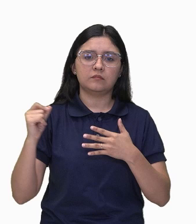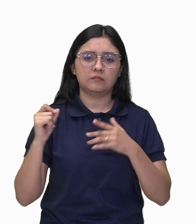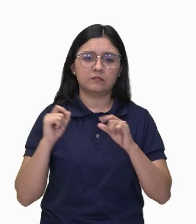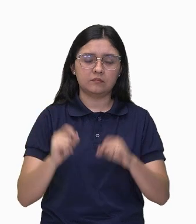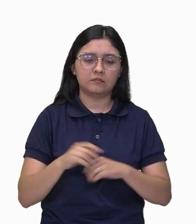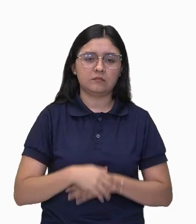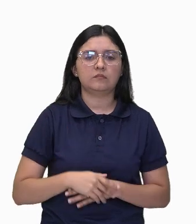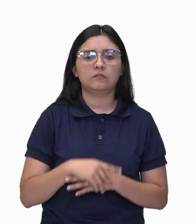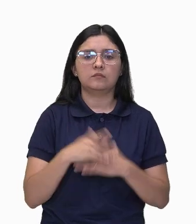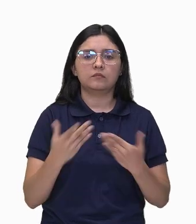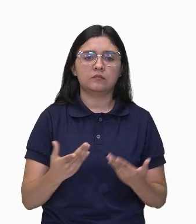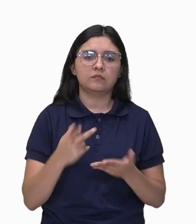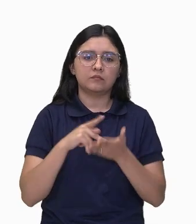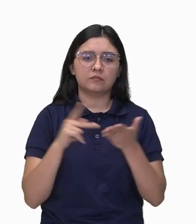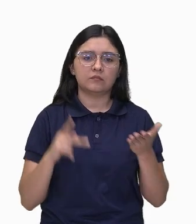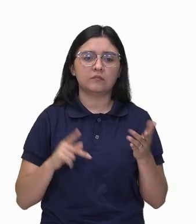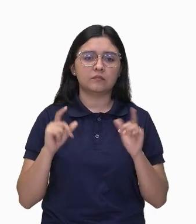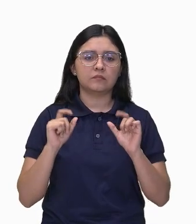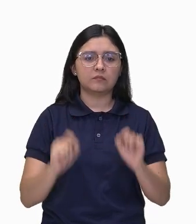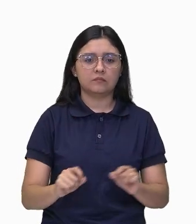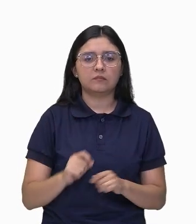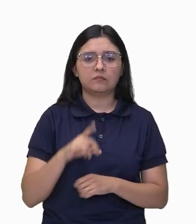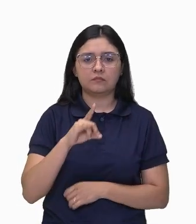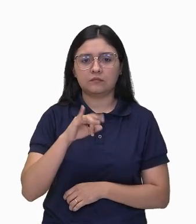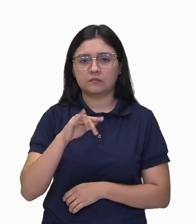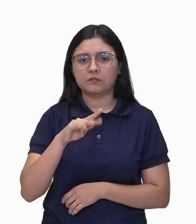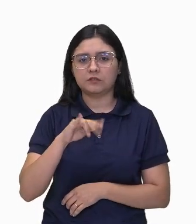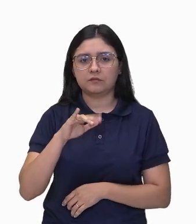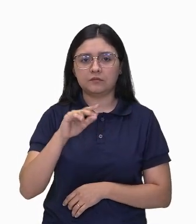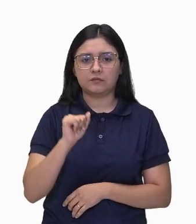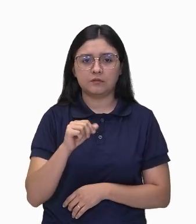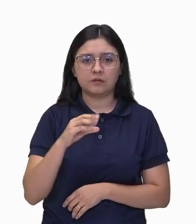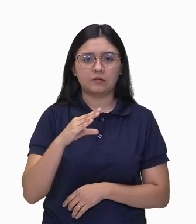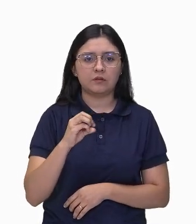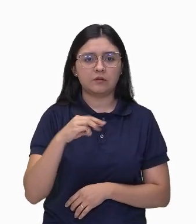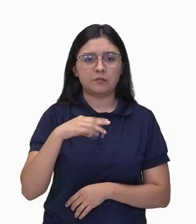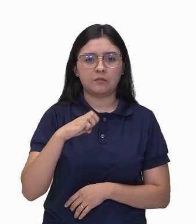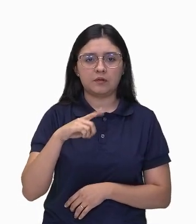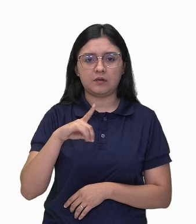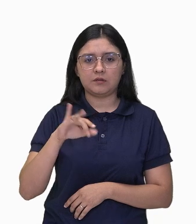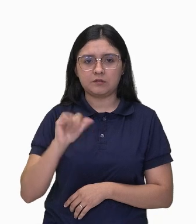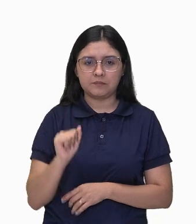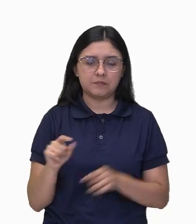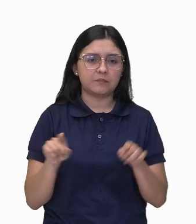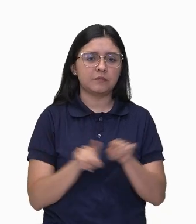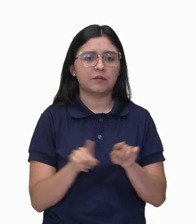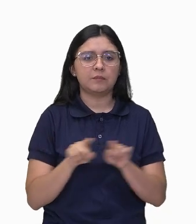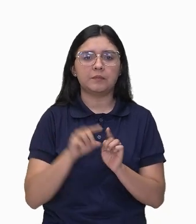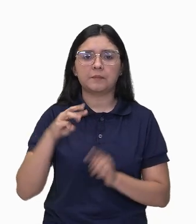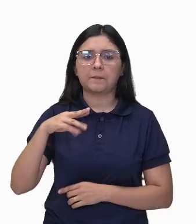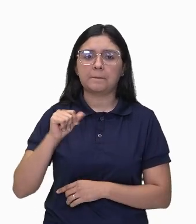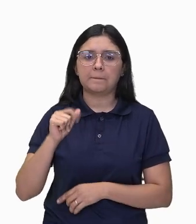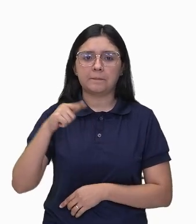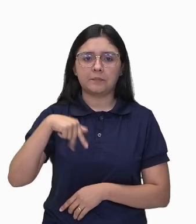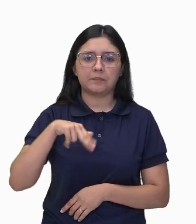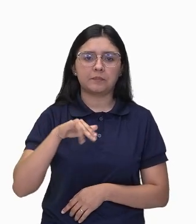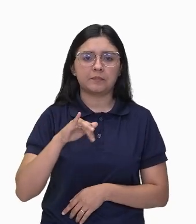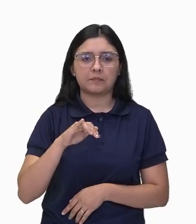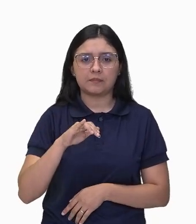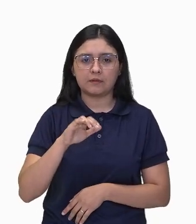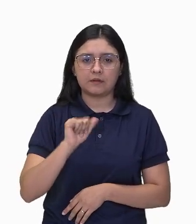Divina Comédia. Temos também o Maquiavel, que é o autor da obra, né, que é O